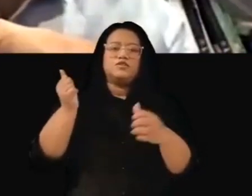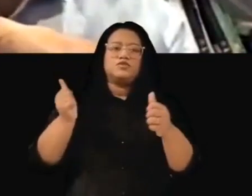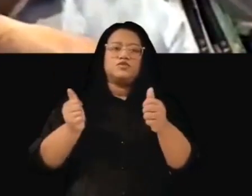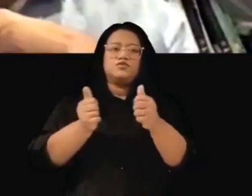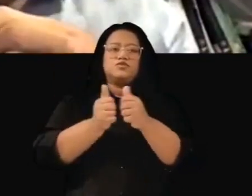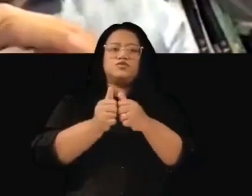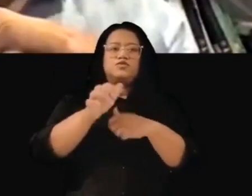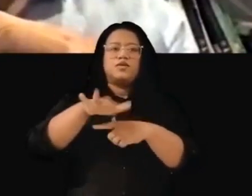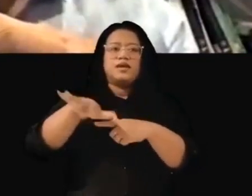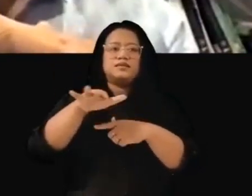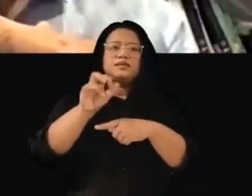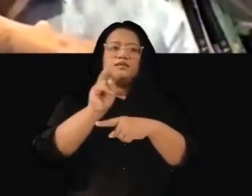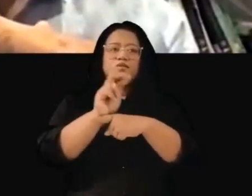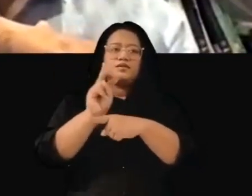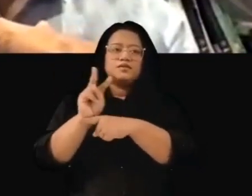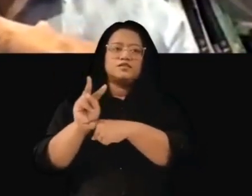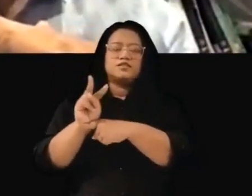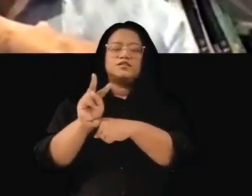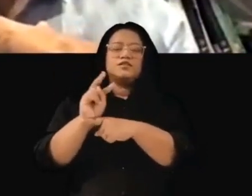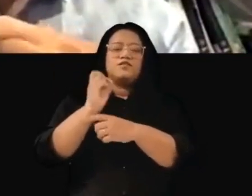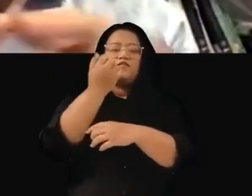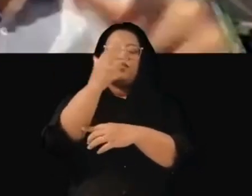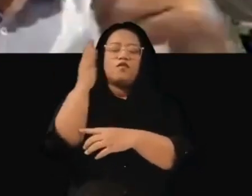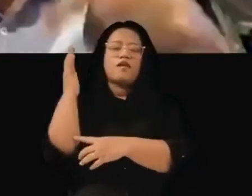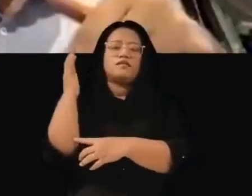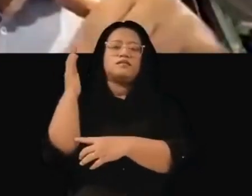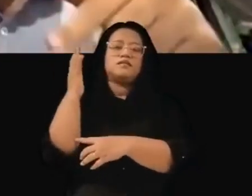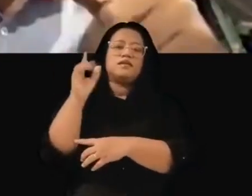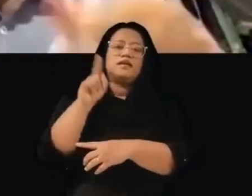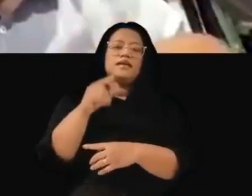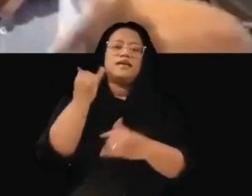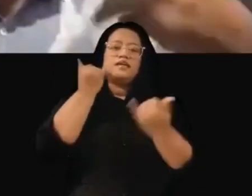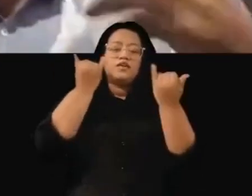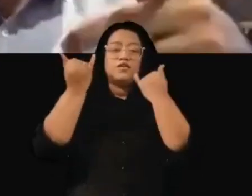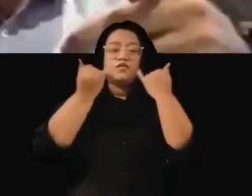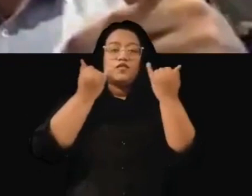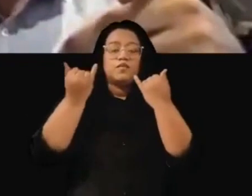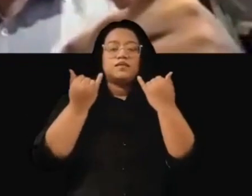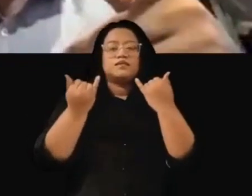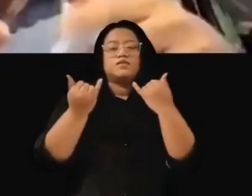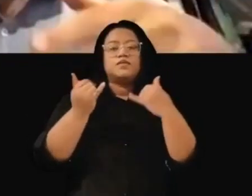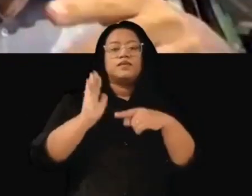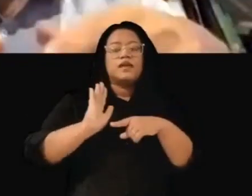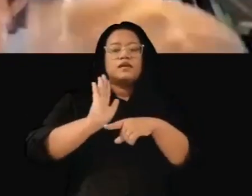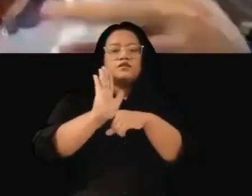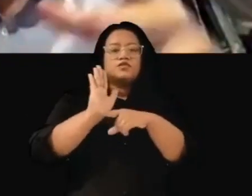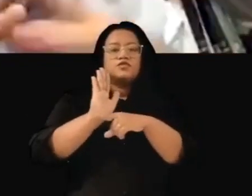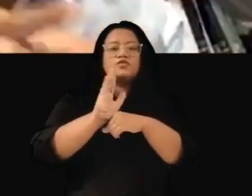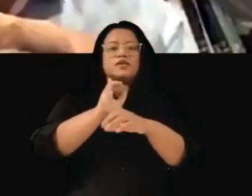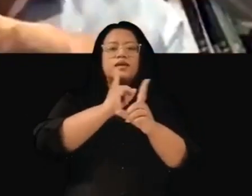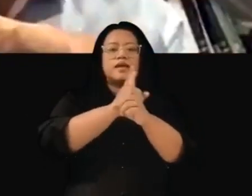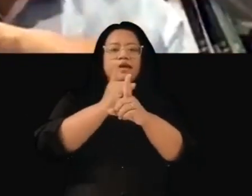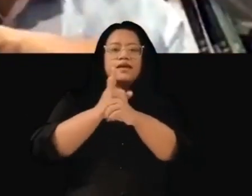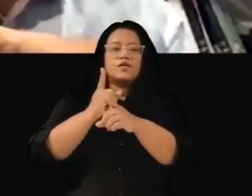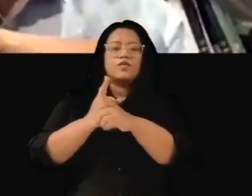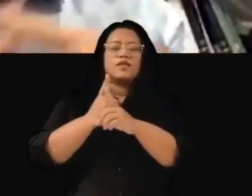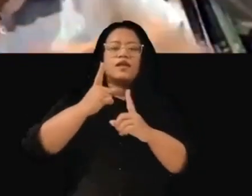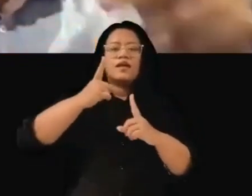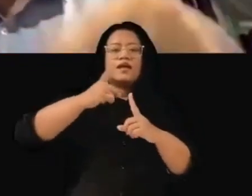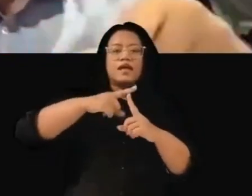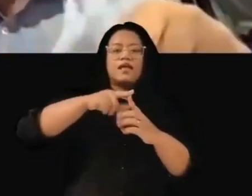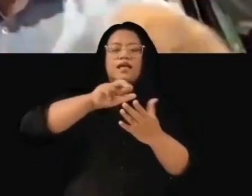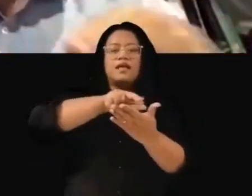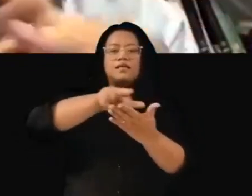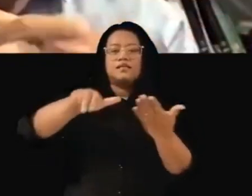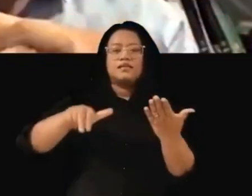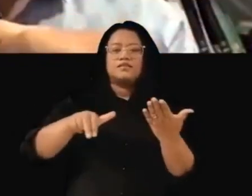áreas protegidas, às florestas, e ter ali uma informação qualificada que pode nos ajudar muito a encontrar alternativas, né, para o